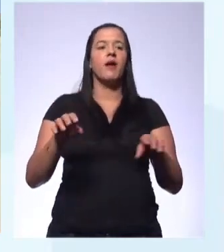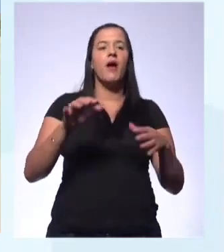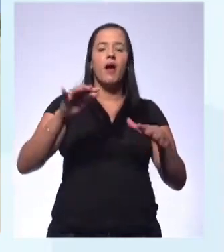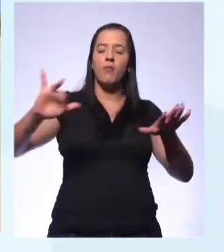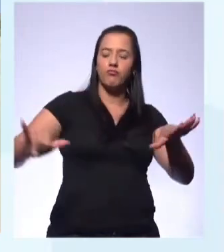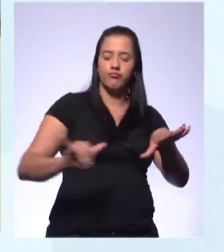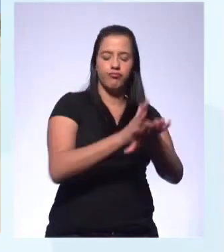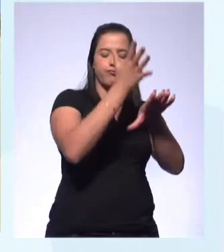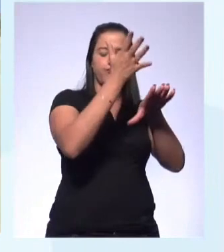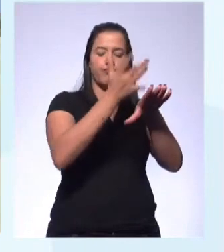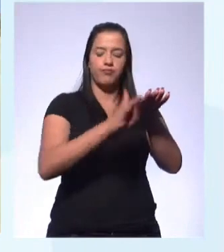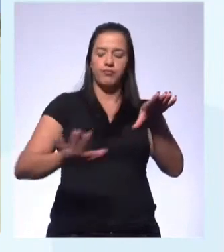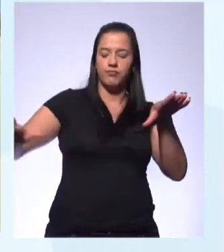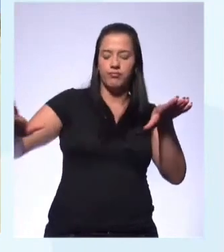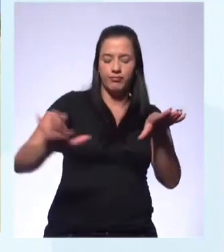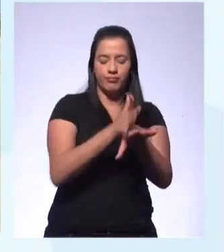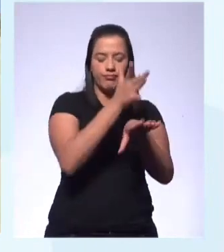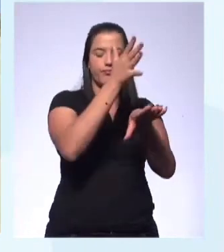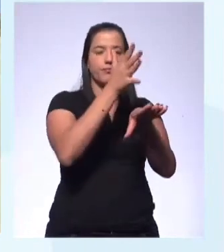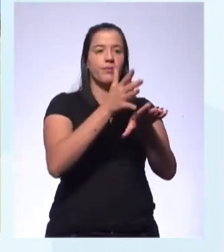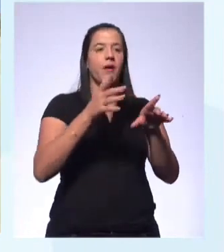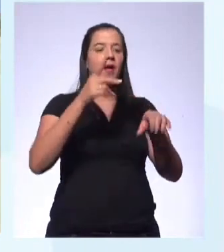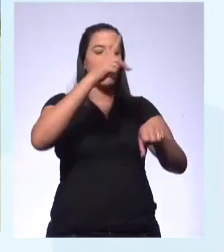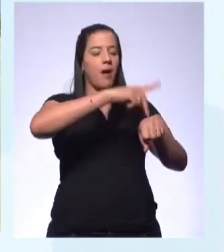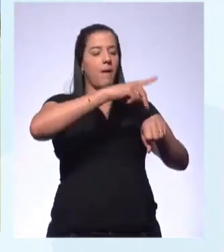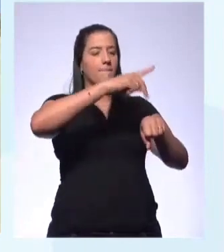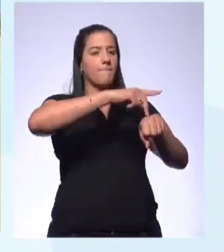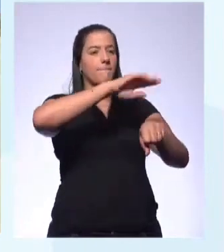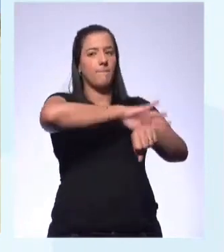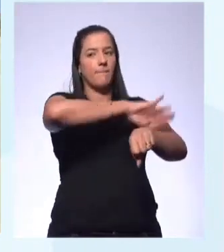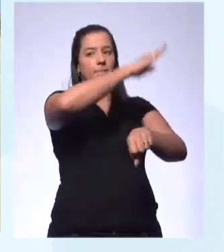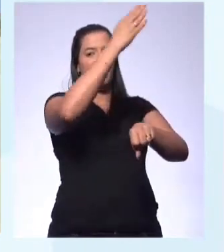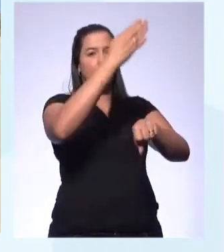ondas tuas, de encontro às rochas nuas.